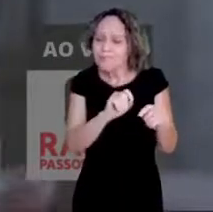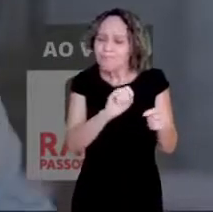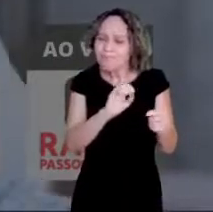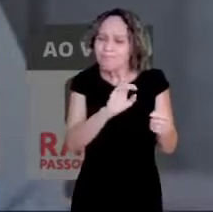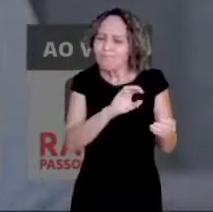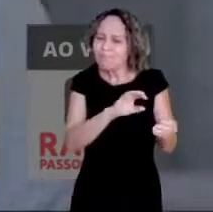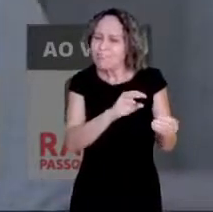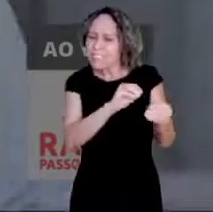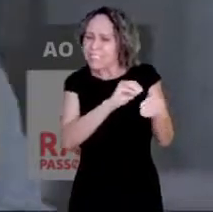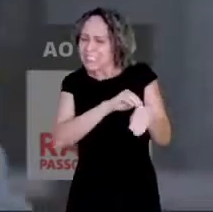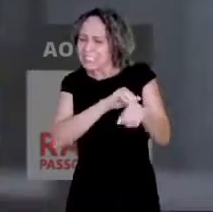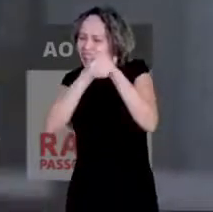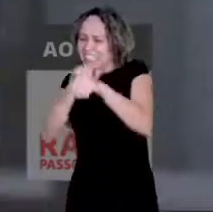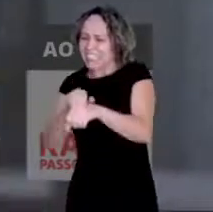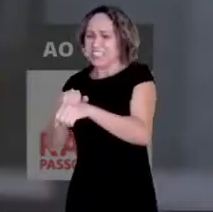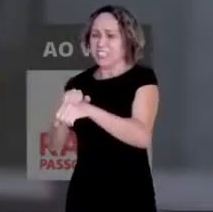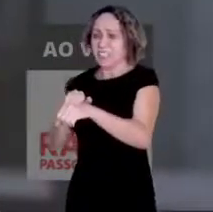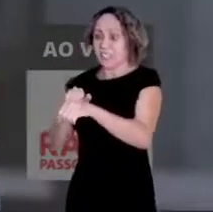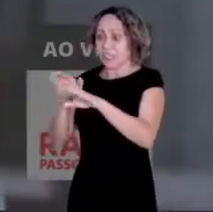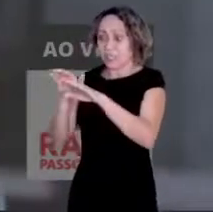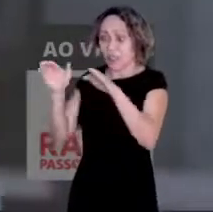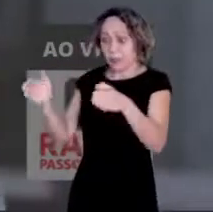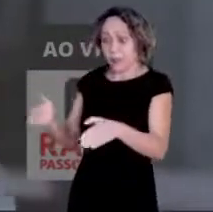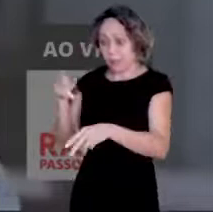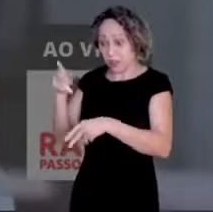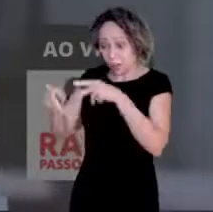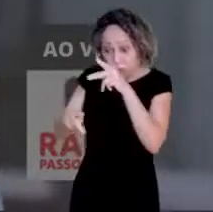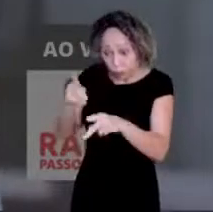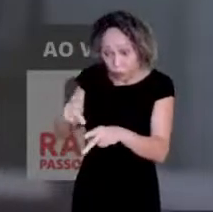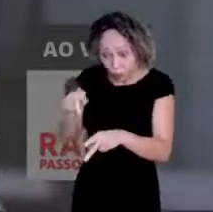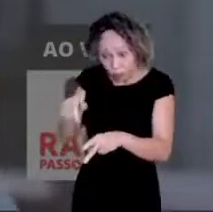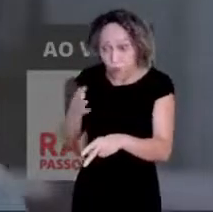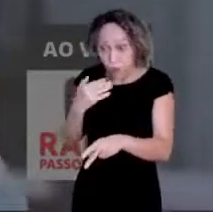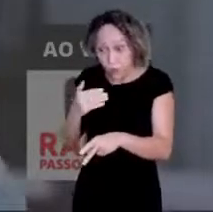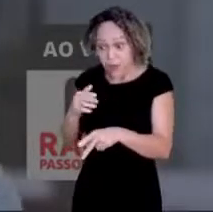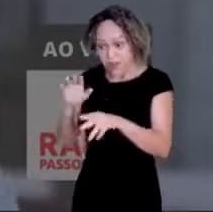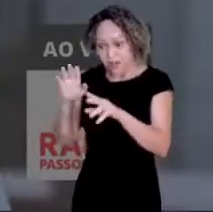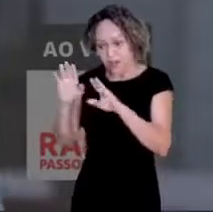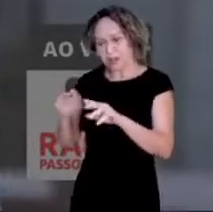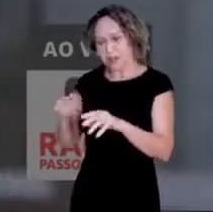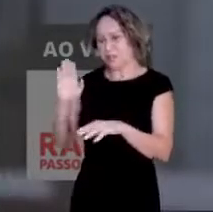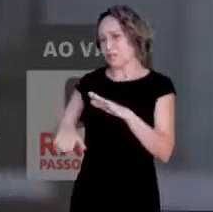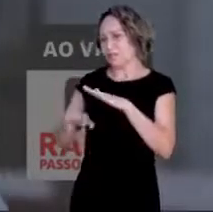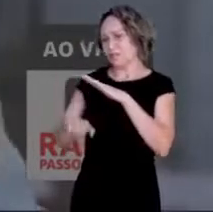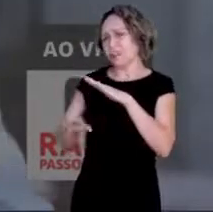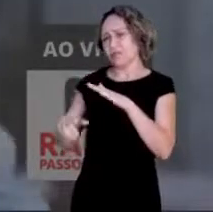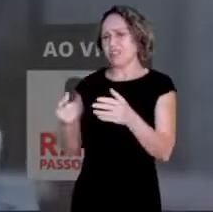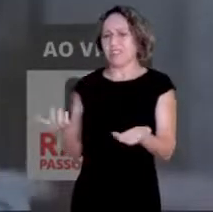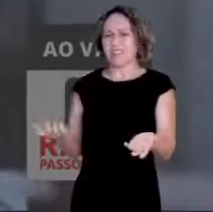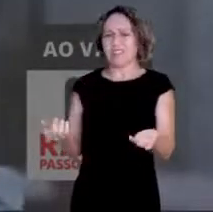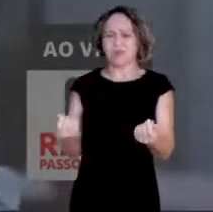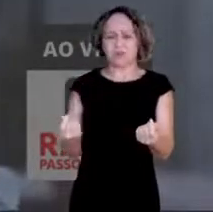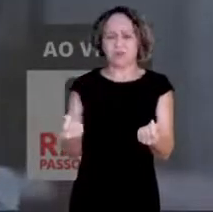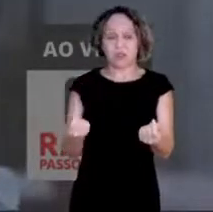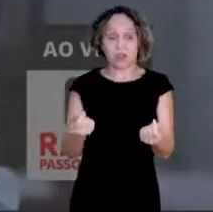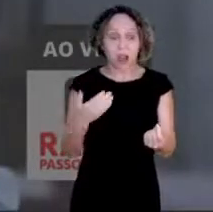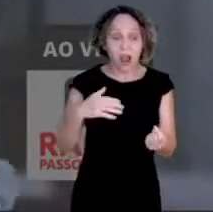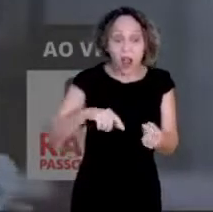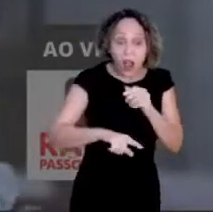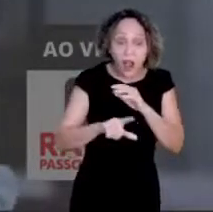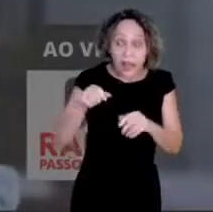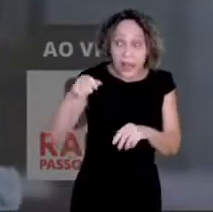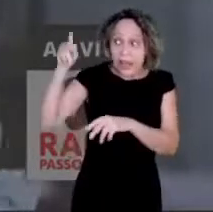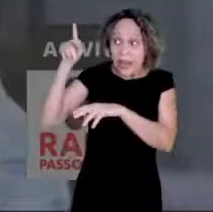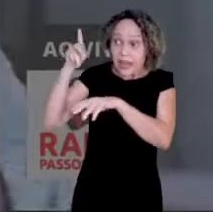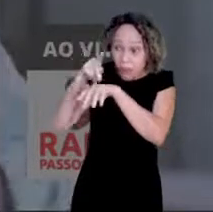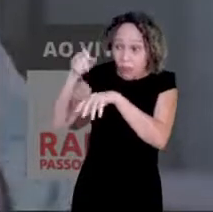isso a gente vê repercutir no desemprego, na má qualidade do emprego, na redução do salário. É isso